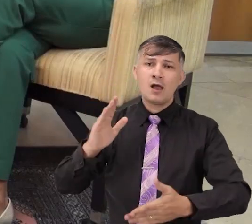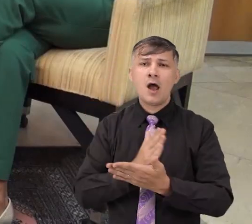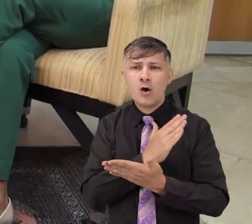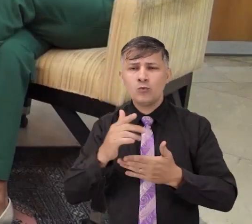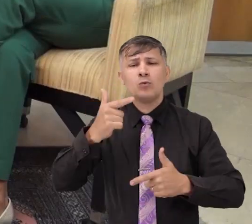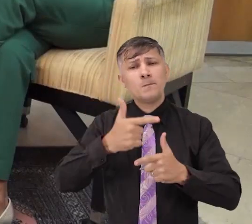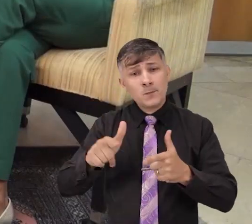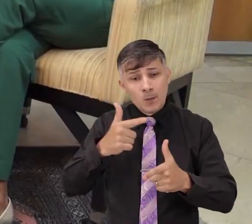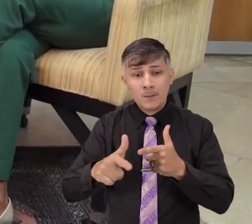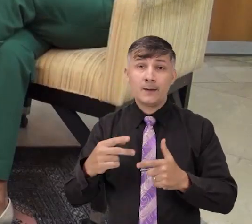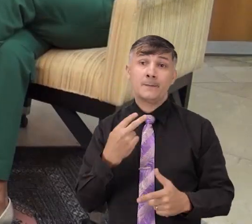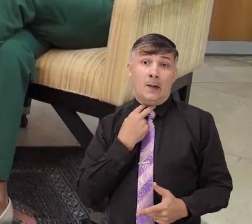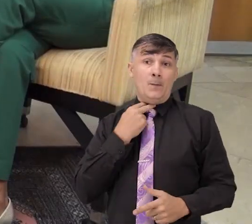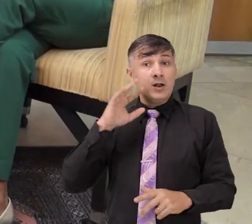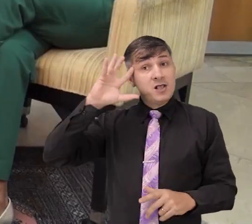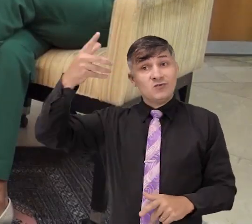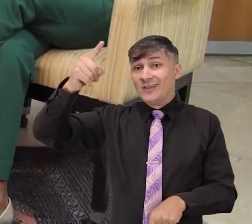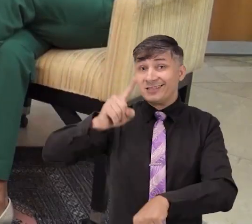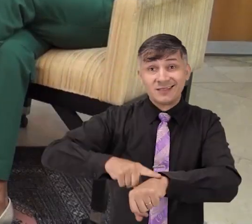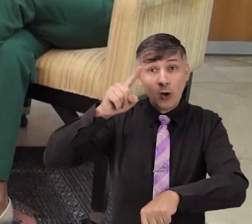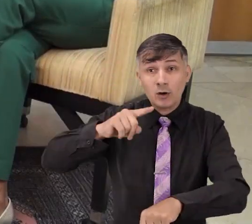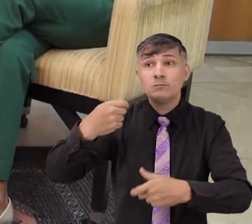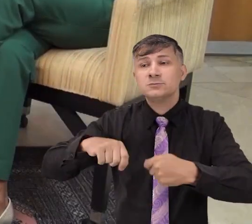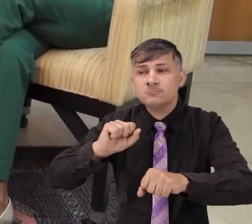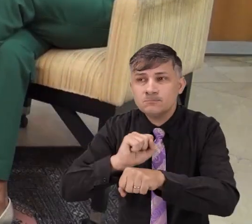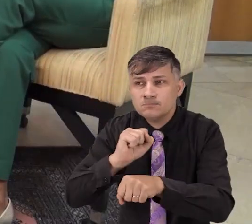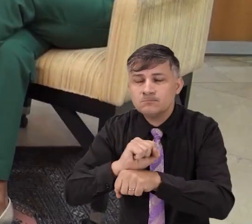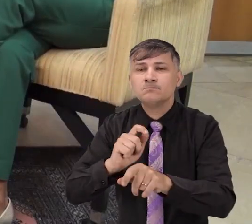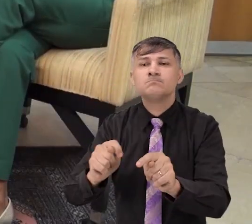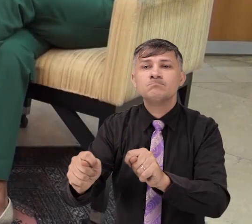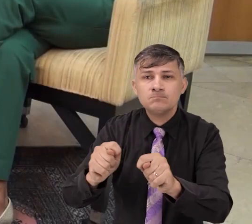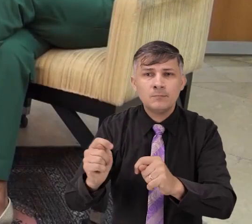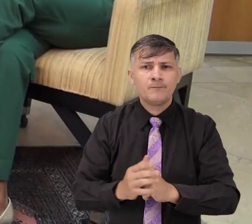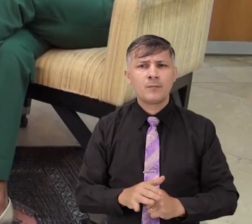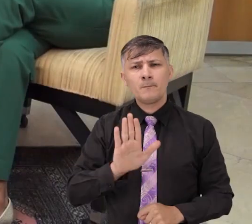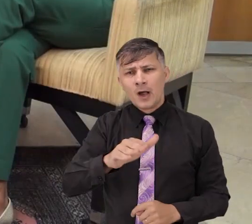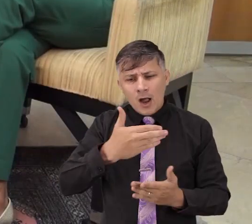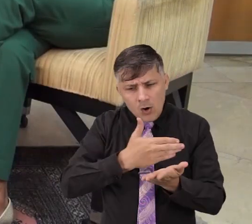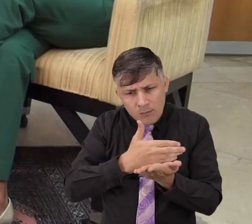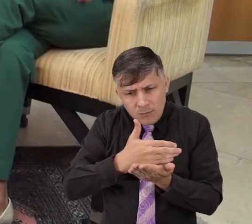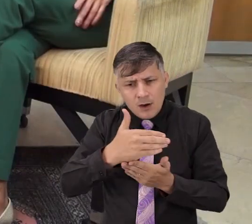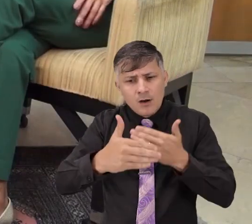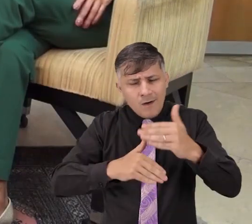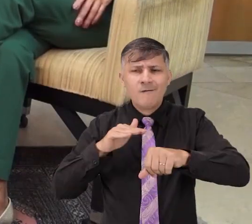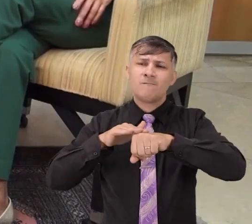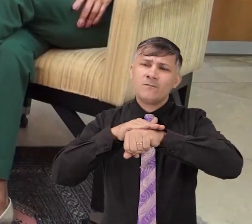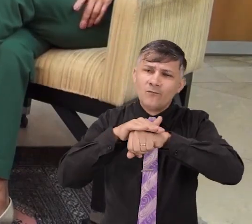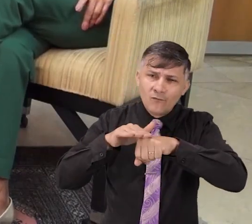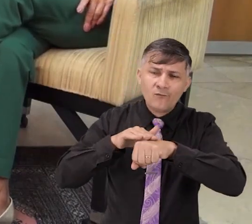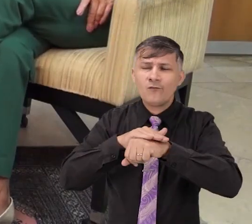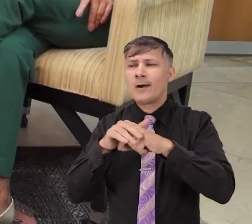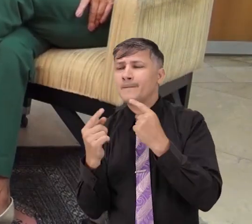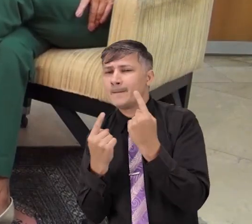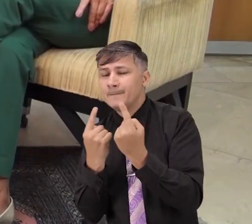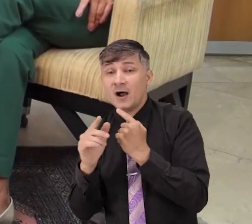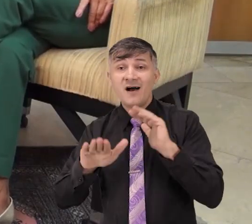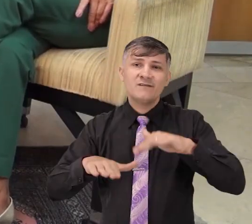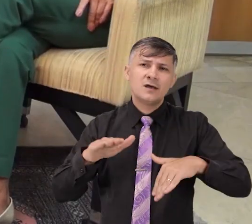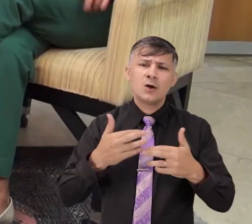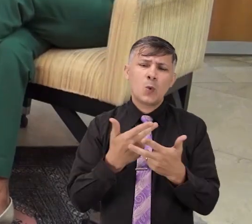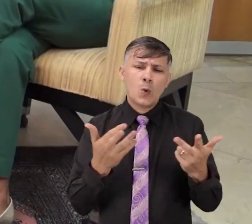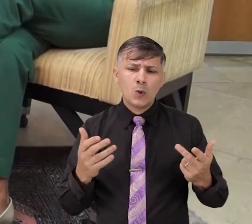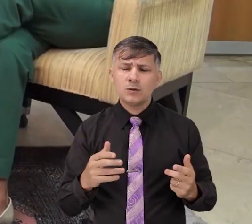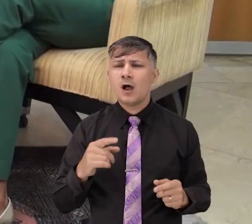resolvidos de imediato. Mas se você começar a colocar, a conversar, às vezes é aquela coisa assim, eu não tinha pensado